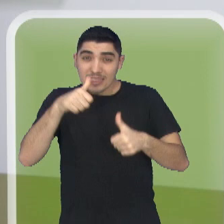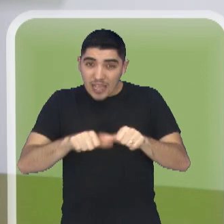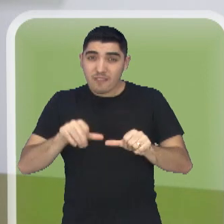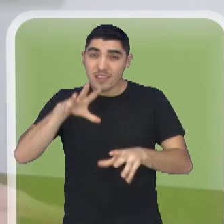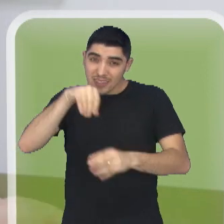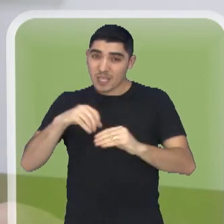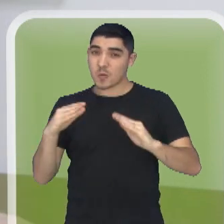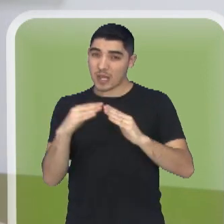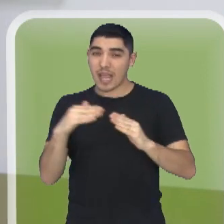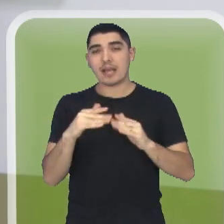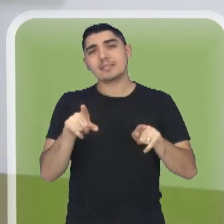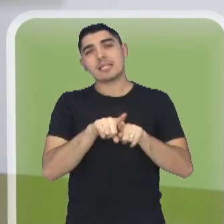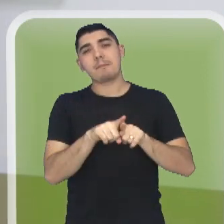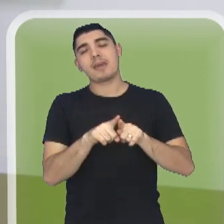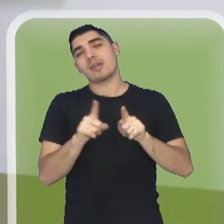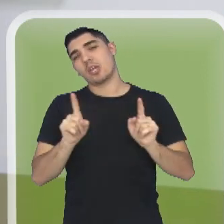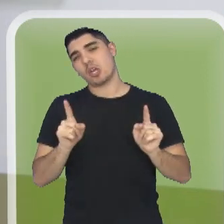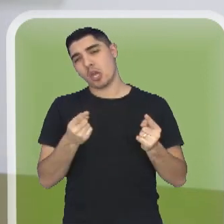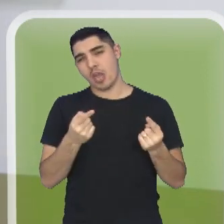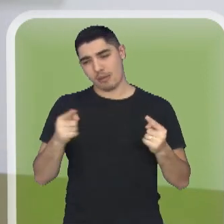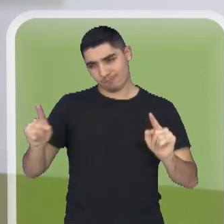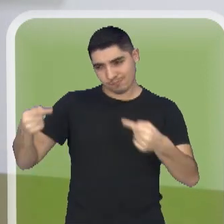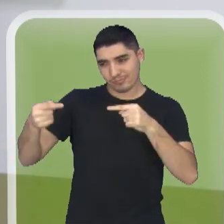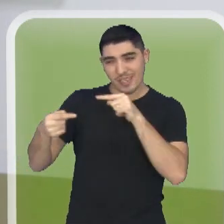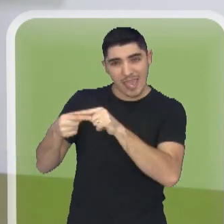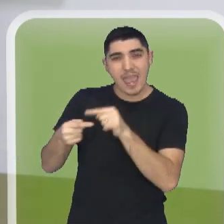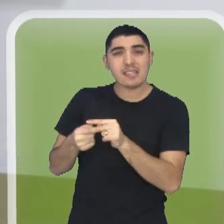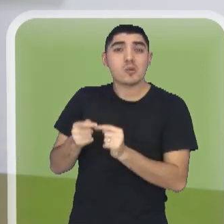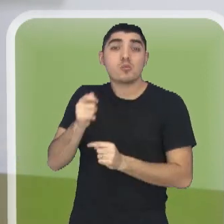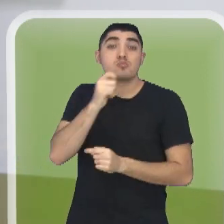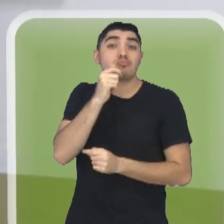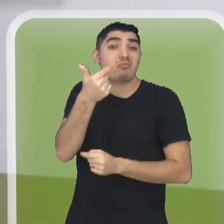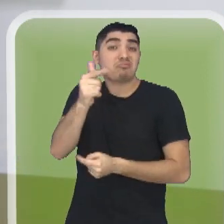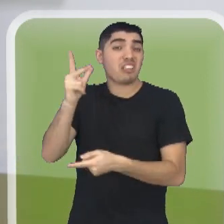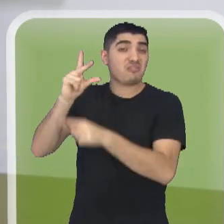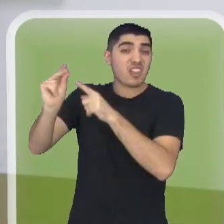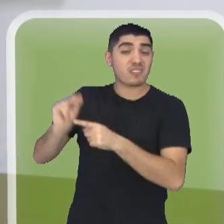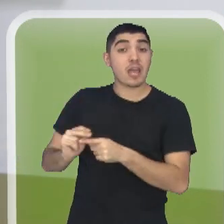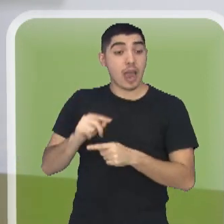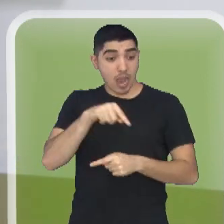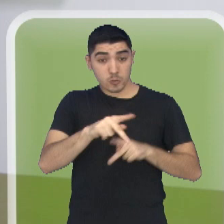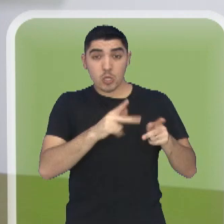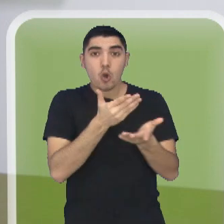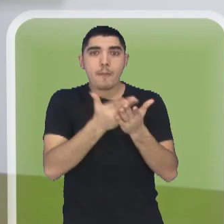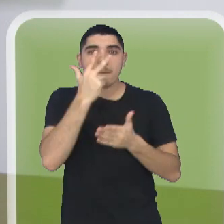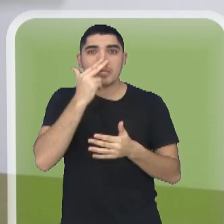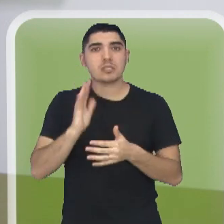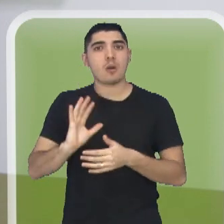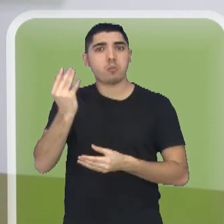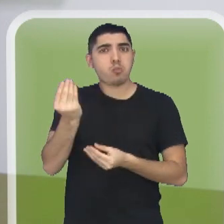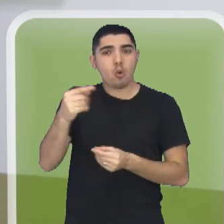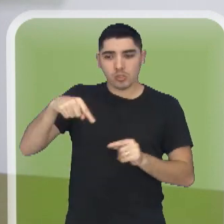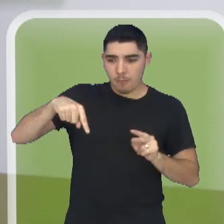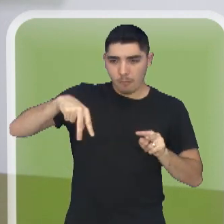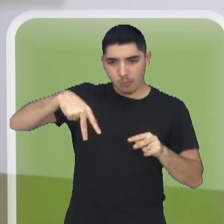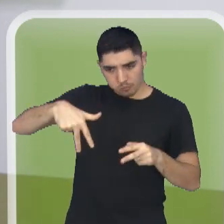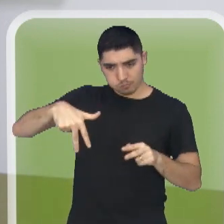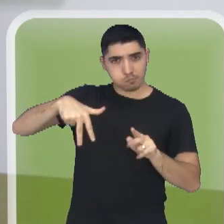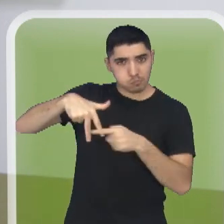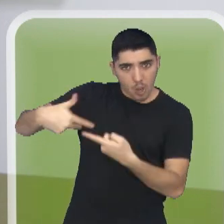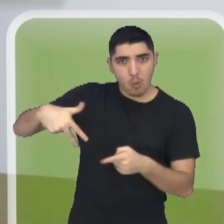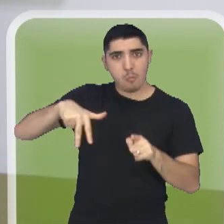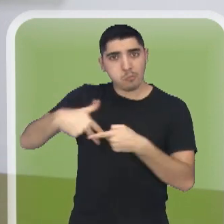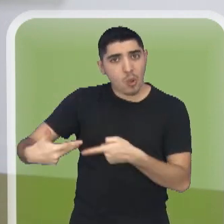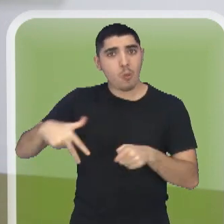um time que não tinha vencido ainda no campeonato, o São José começou a fazer muitas faltas. Chegou a uma hora que, no segundo tempo, o São José tinha